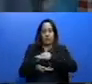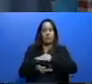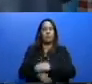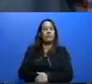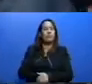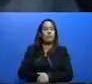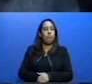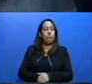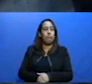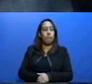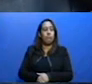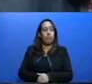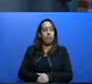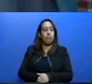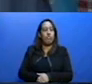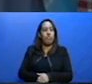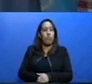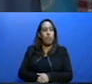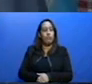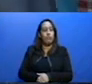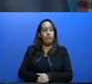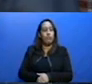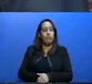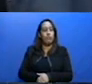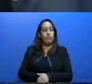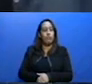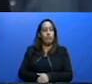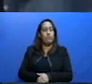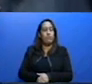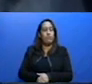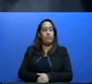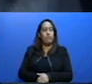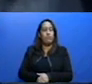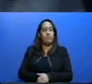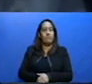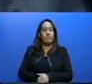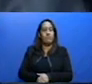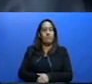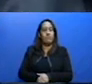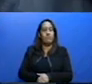o calor, então não. Escrevam aí então, isopor.